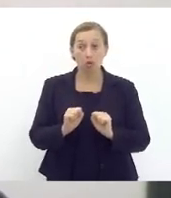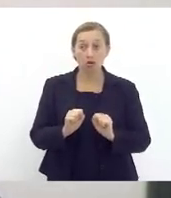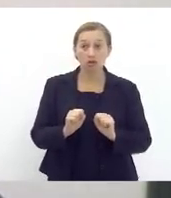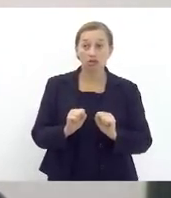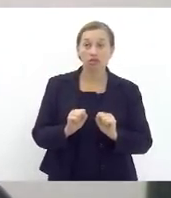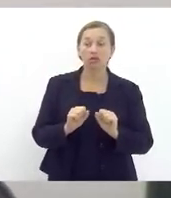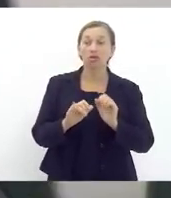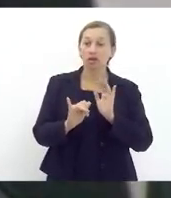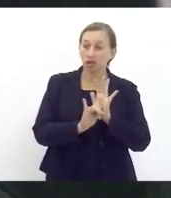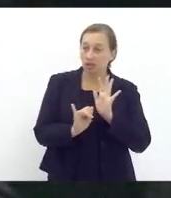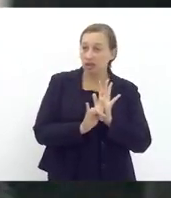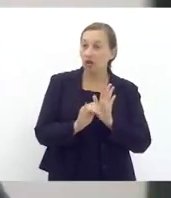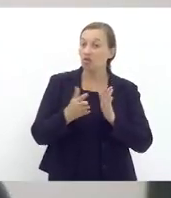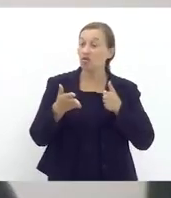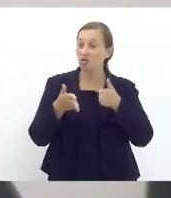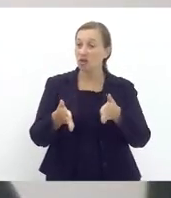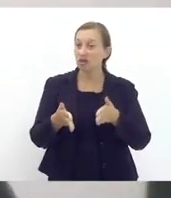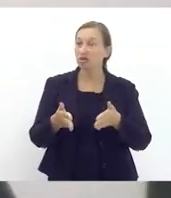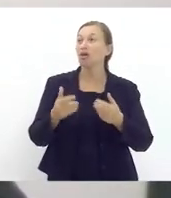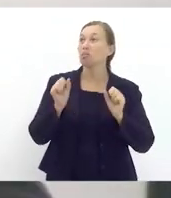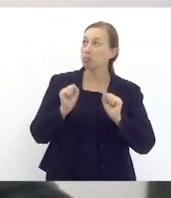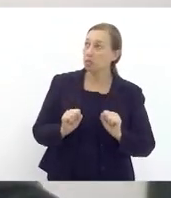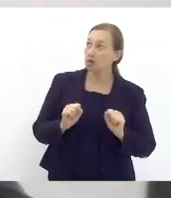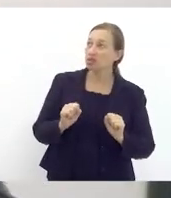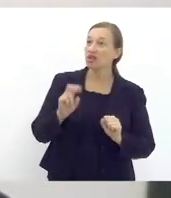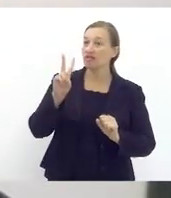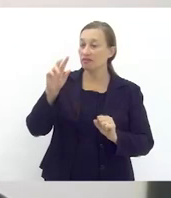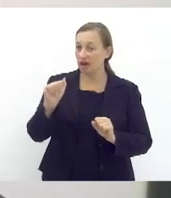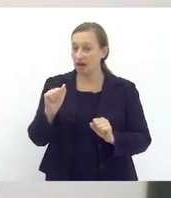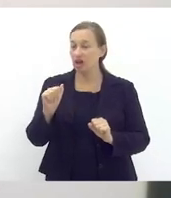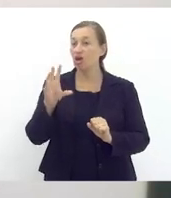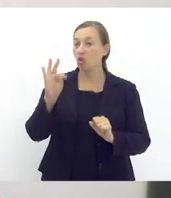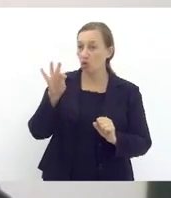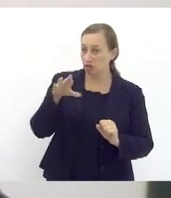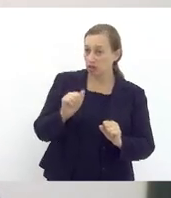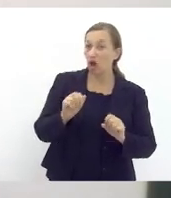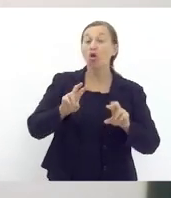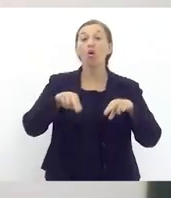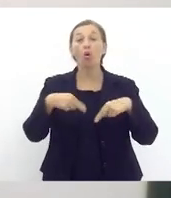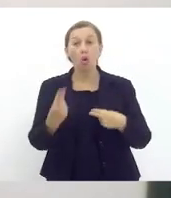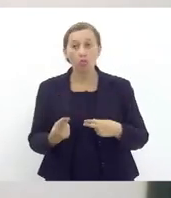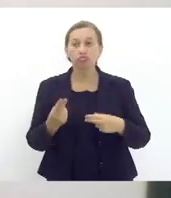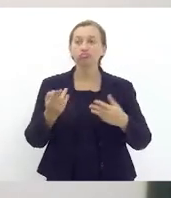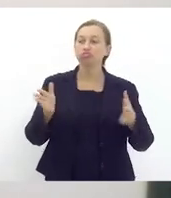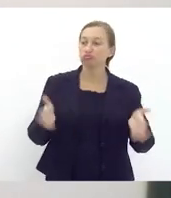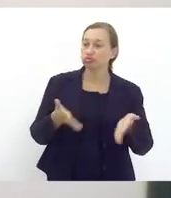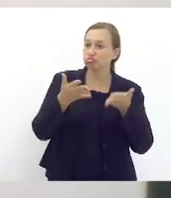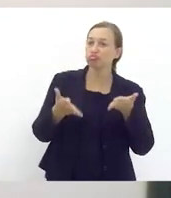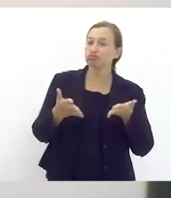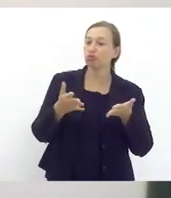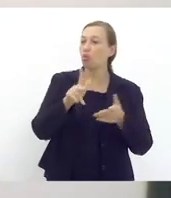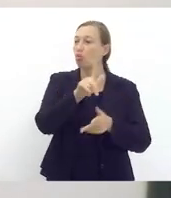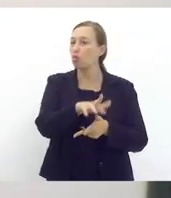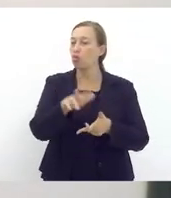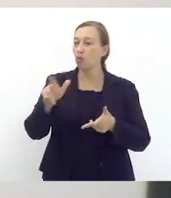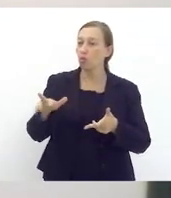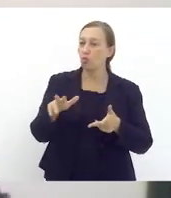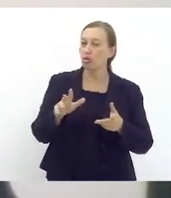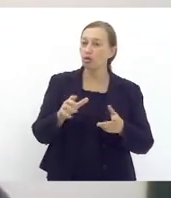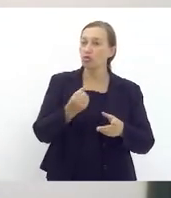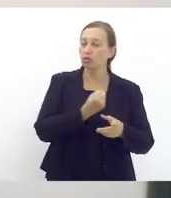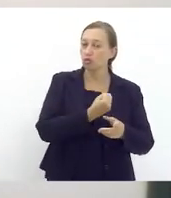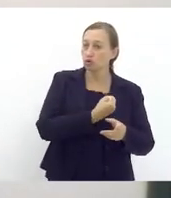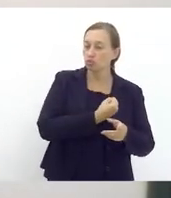específicos pode ser com garantia de vagas que são as cotas ou pode ser com um estímulo que são a diferenciação por pontuação